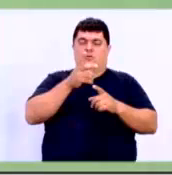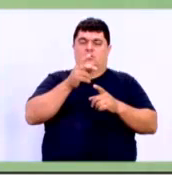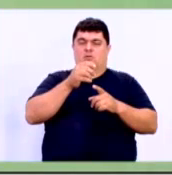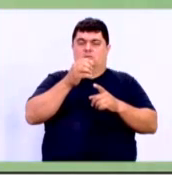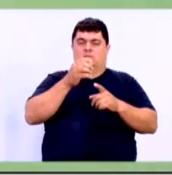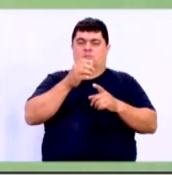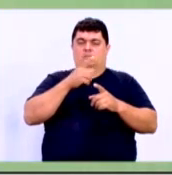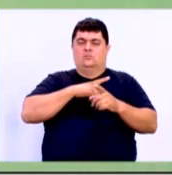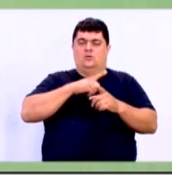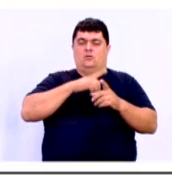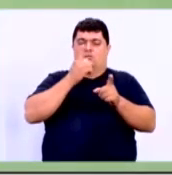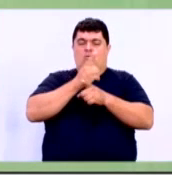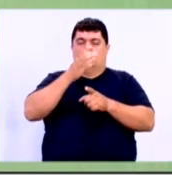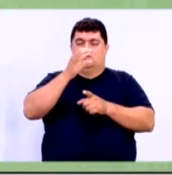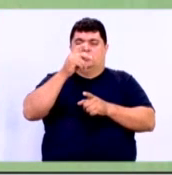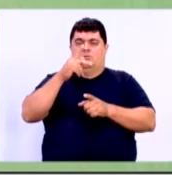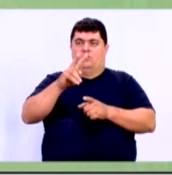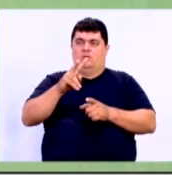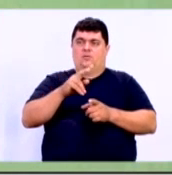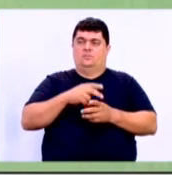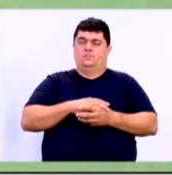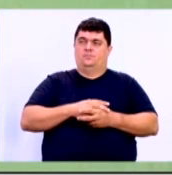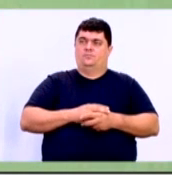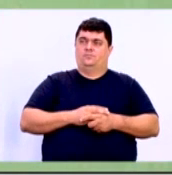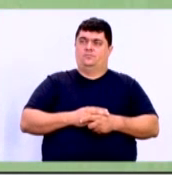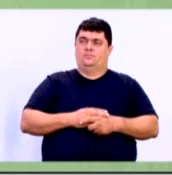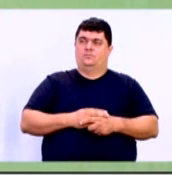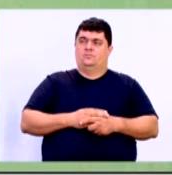acha o CPV.